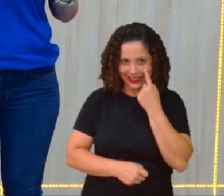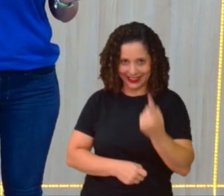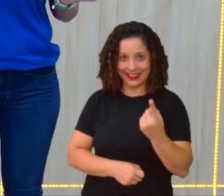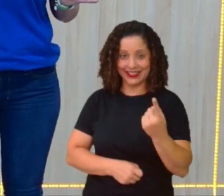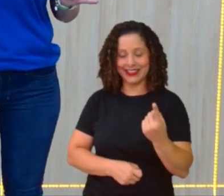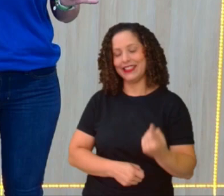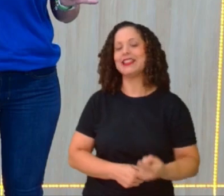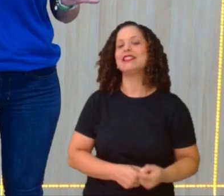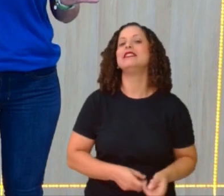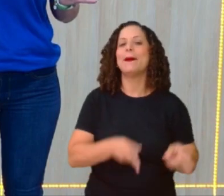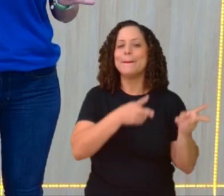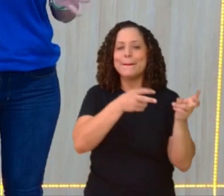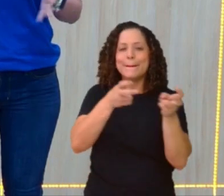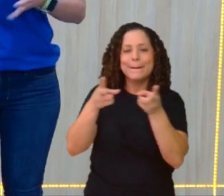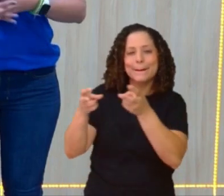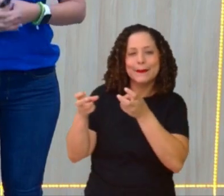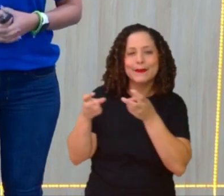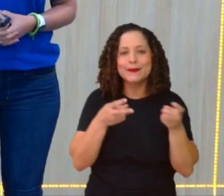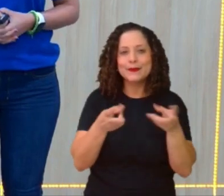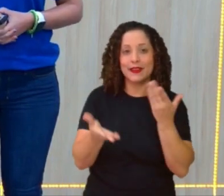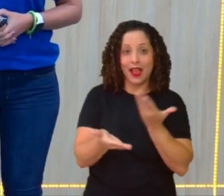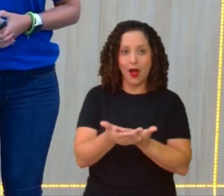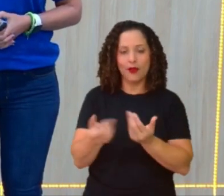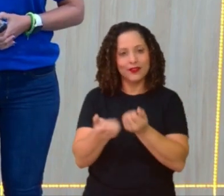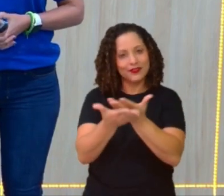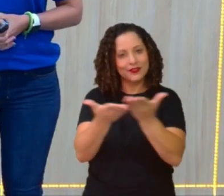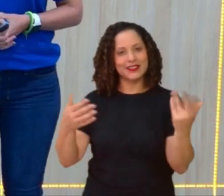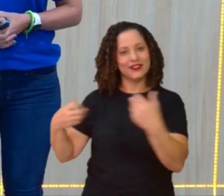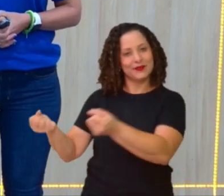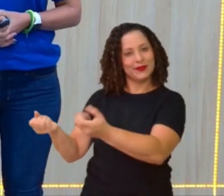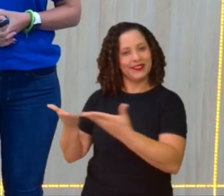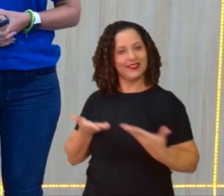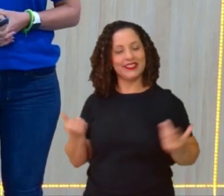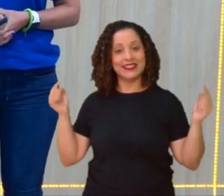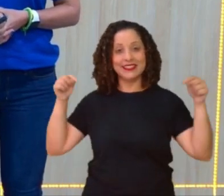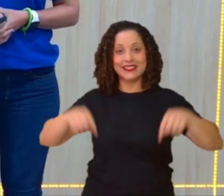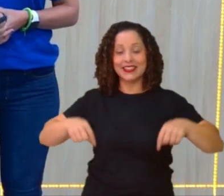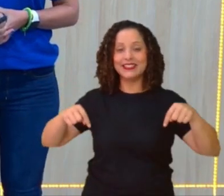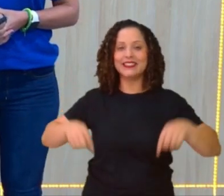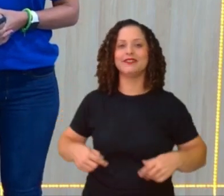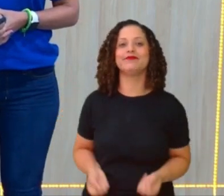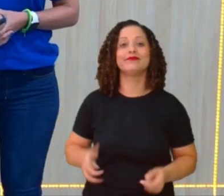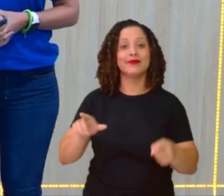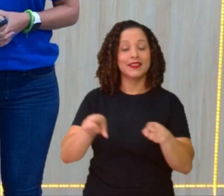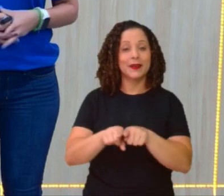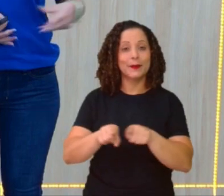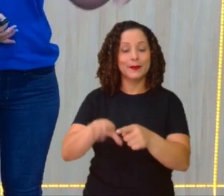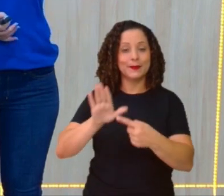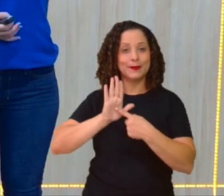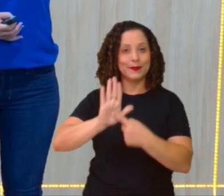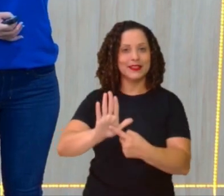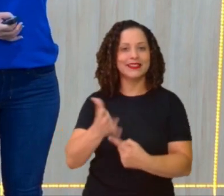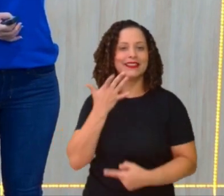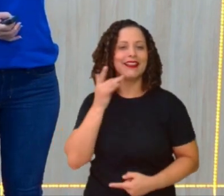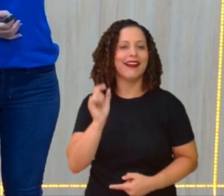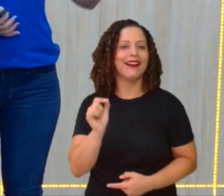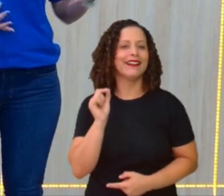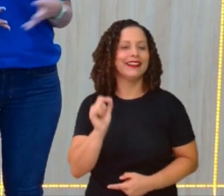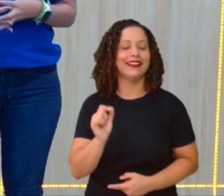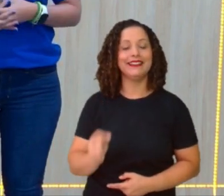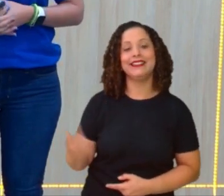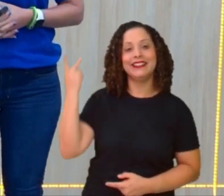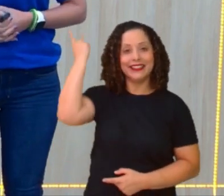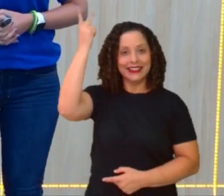na nossa aulinha? Sejam todos e todas muito bem-vindos a mais uma aula. Gostaria de apresentar aqui, no cantinho da tela, a